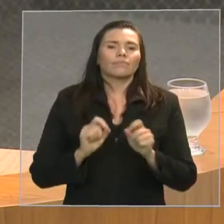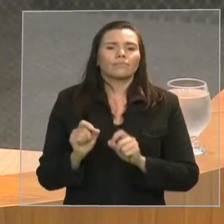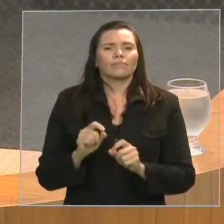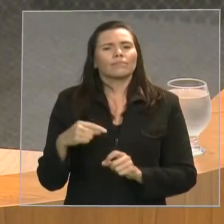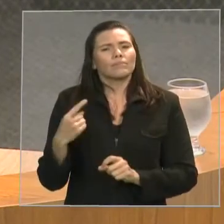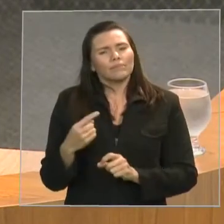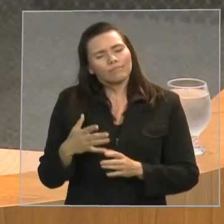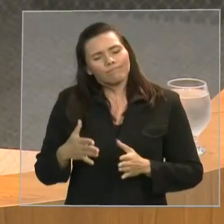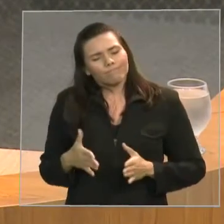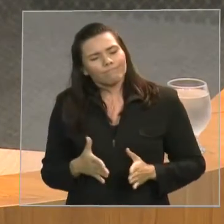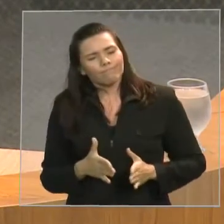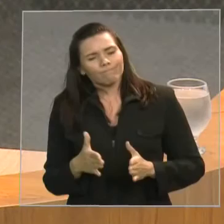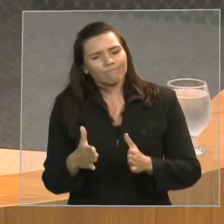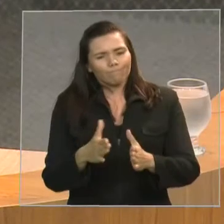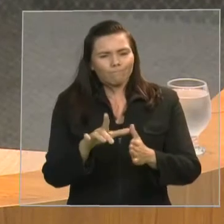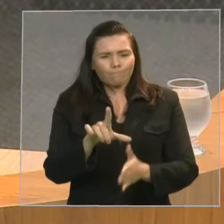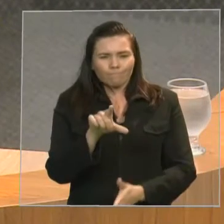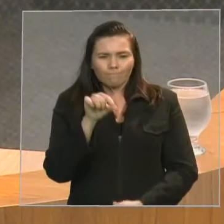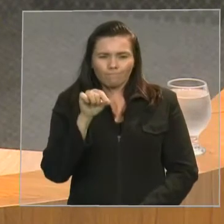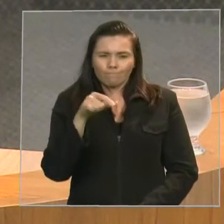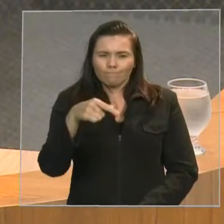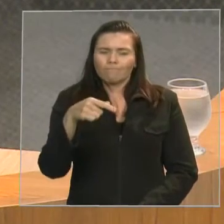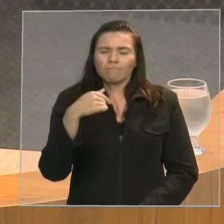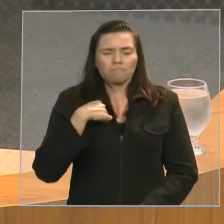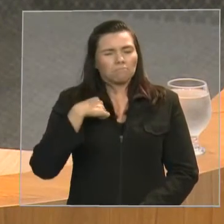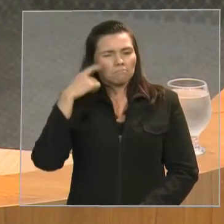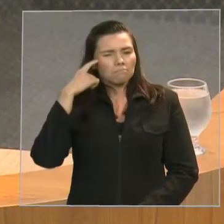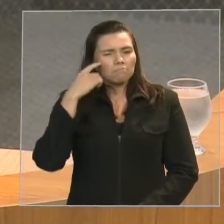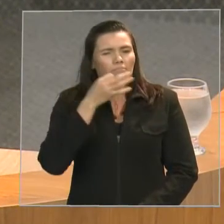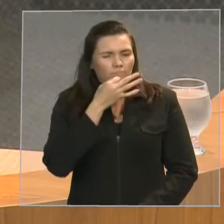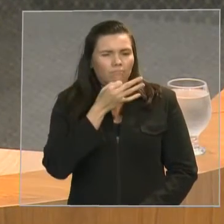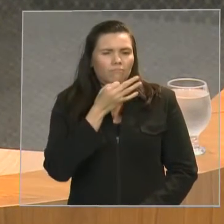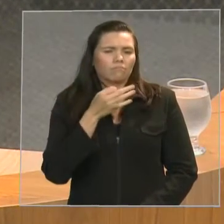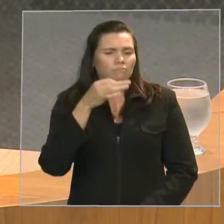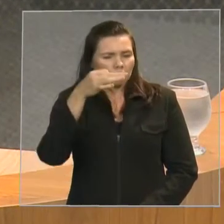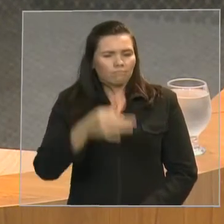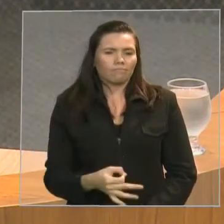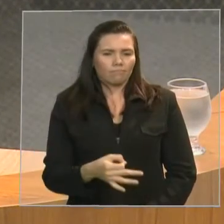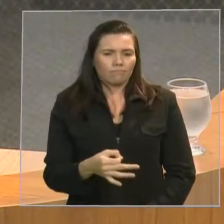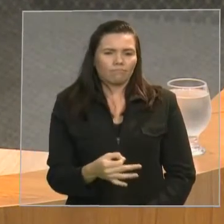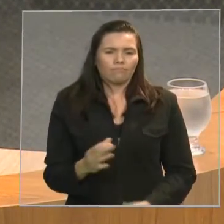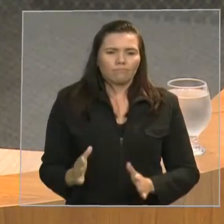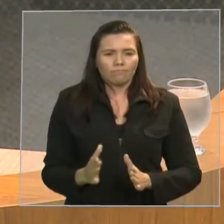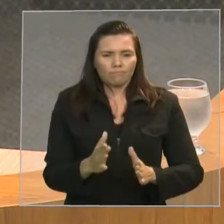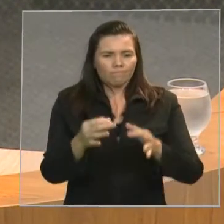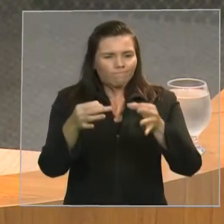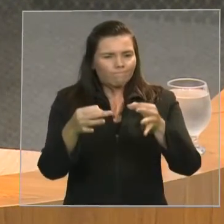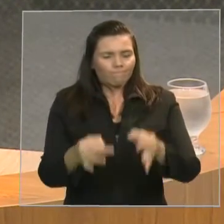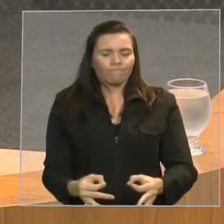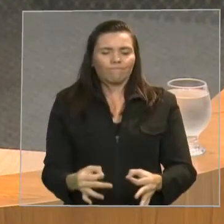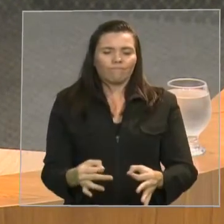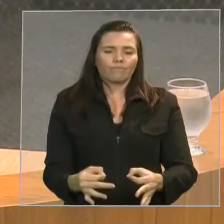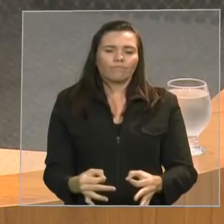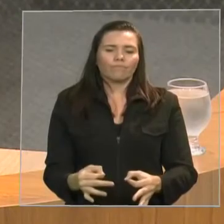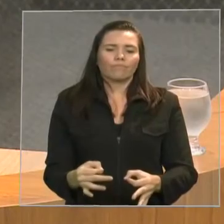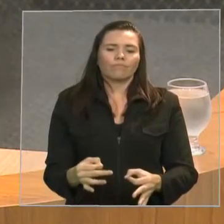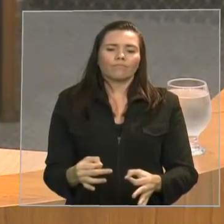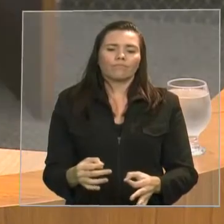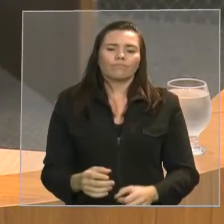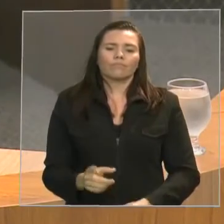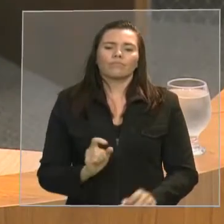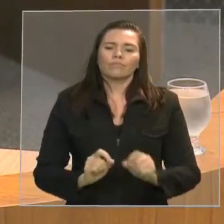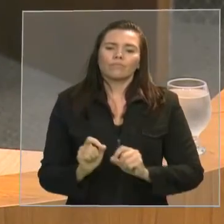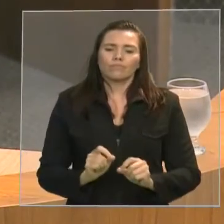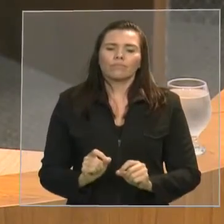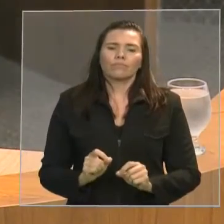por este caminho que o caminho correto que dá cada vez mais e aproximar cada vez mais os